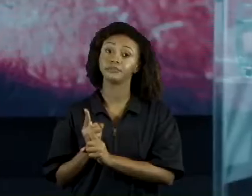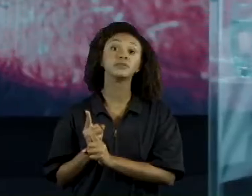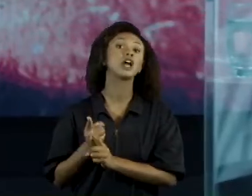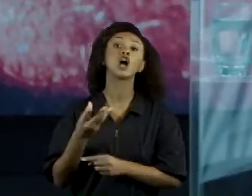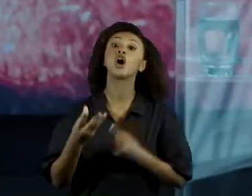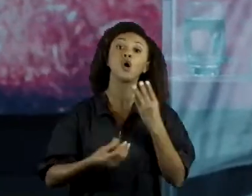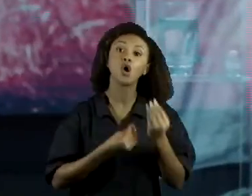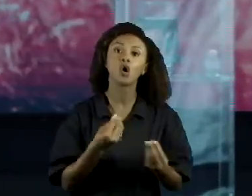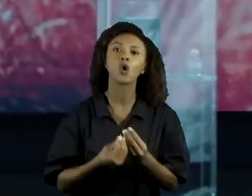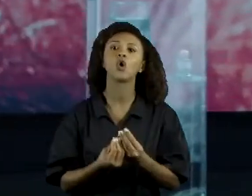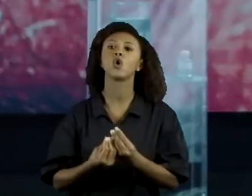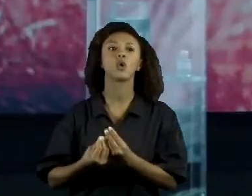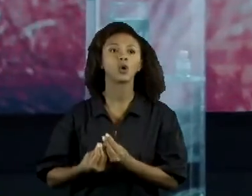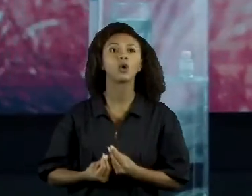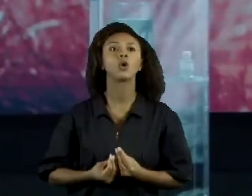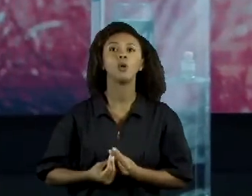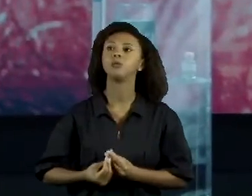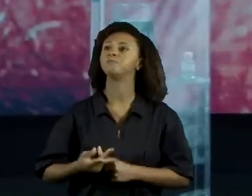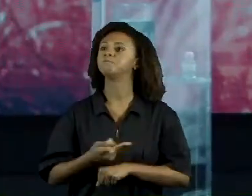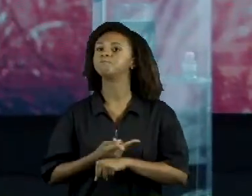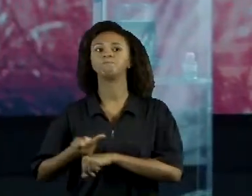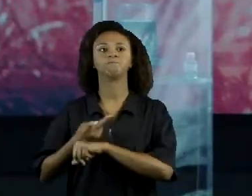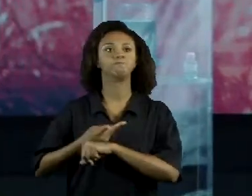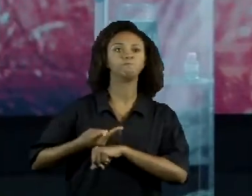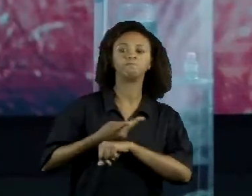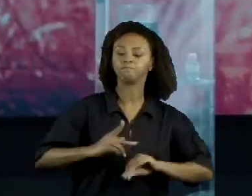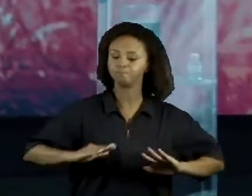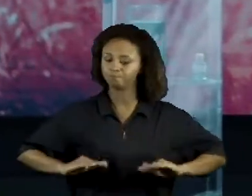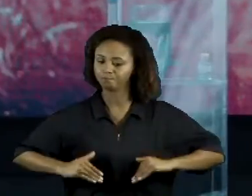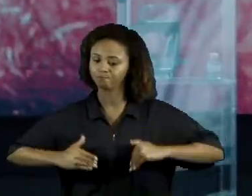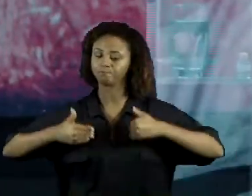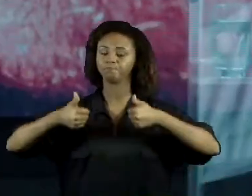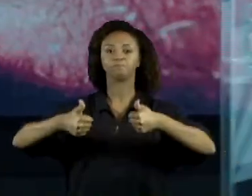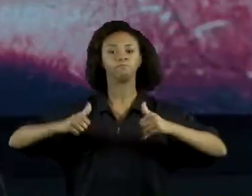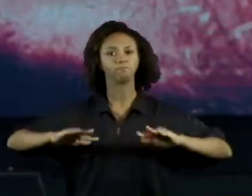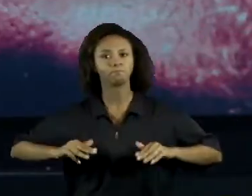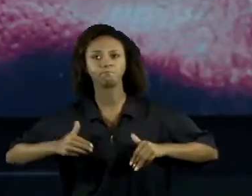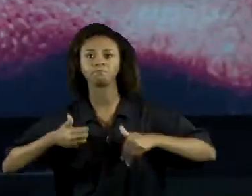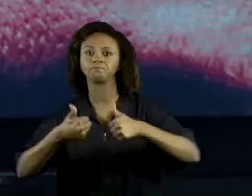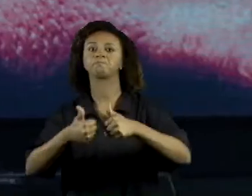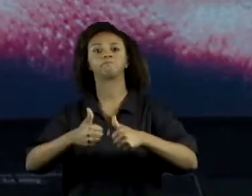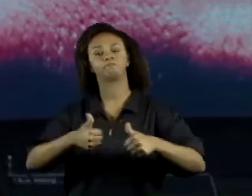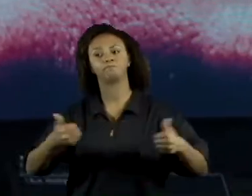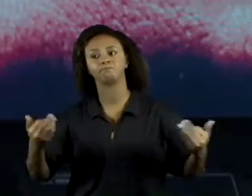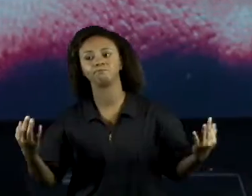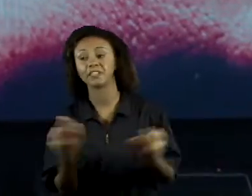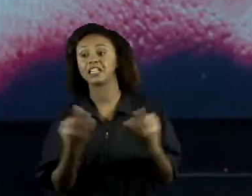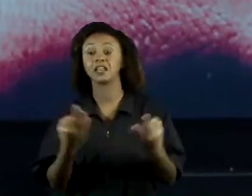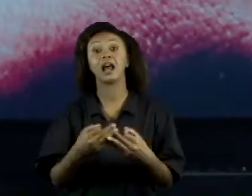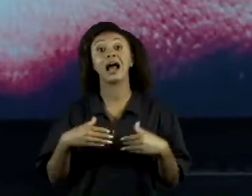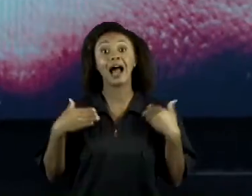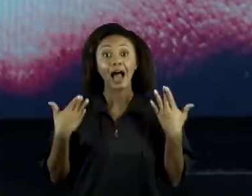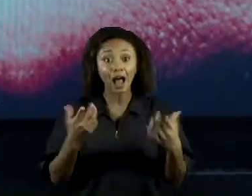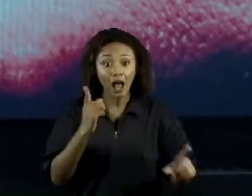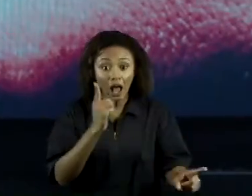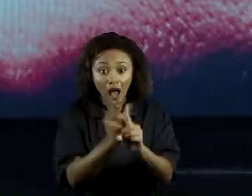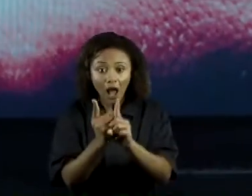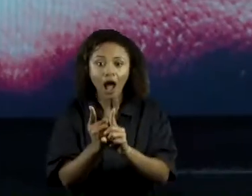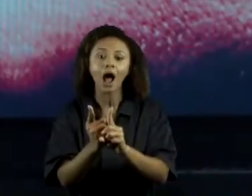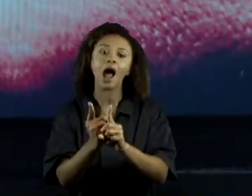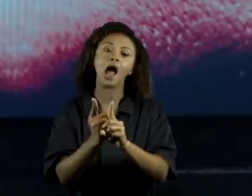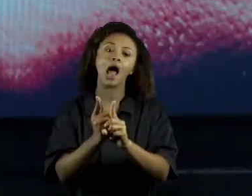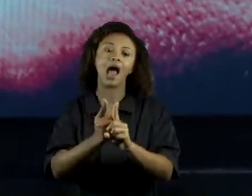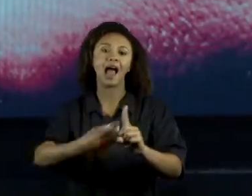caminhar buscando excelência. E quando descobre, se apaixona por aquilo, e aí então que você investe a sua vida.